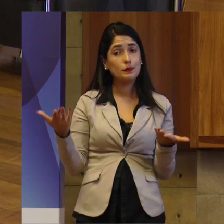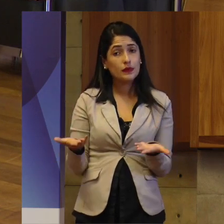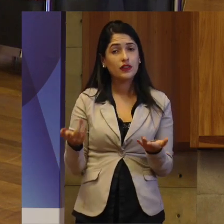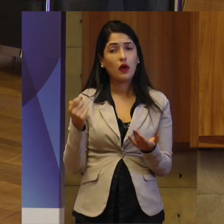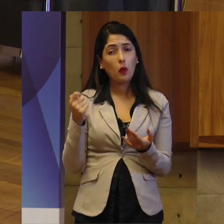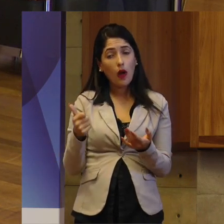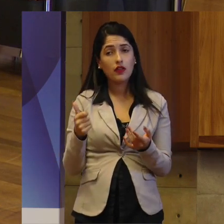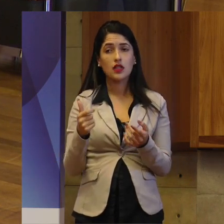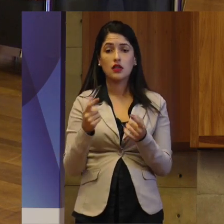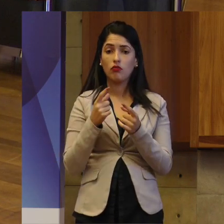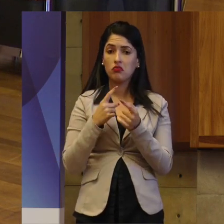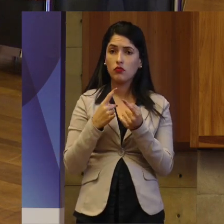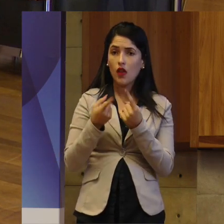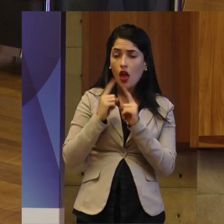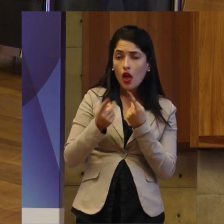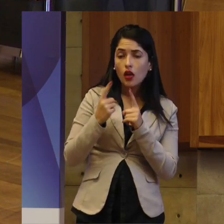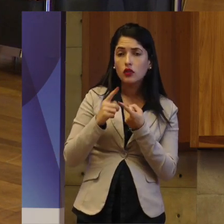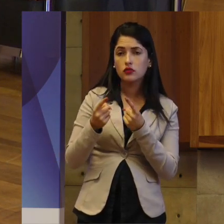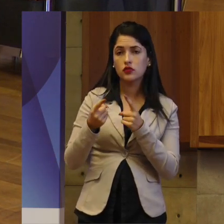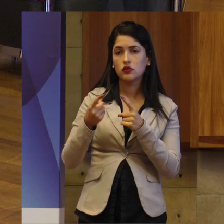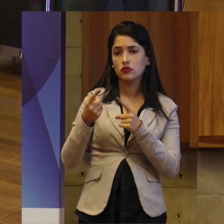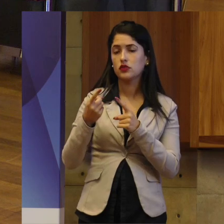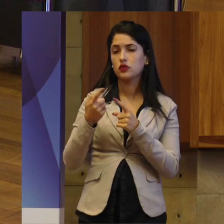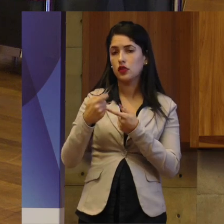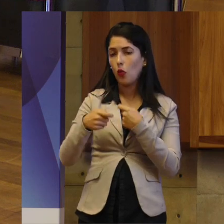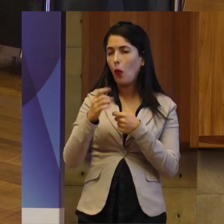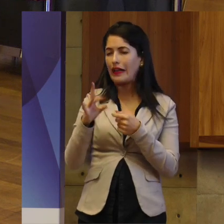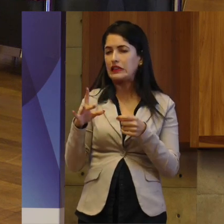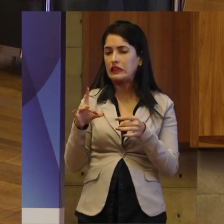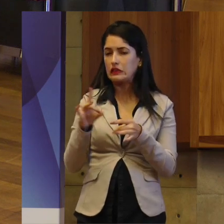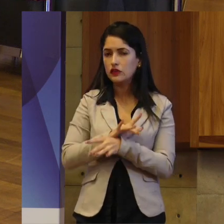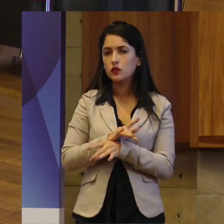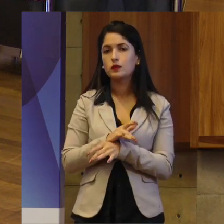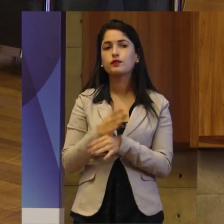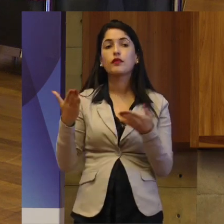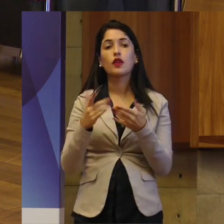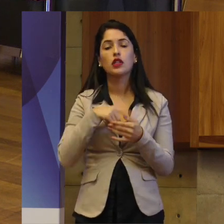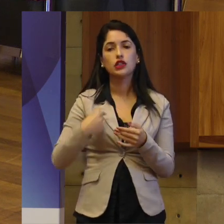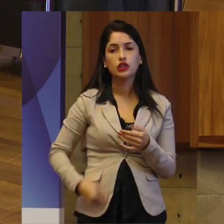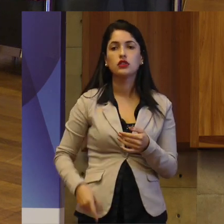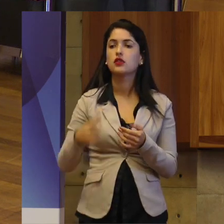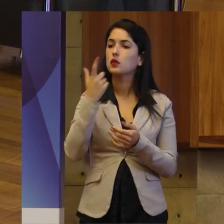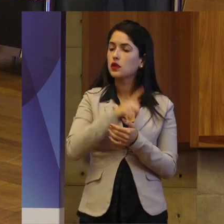praticamente encerrada. Com a China, agora, na visita do presidente, assinamos um acordo de intercâmbio de cientistas.